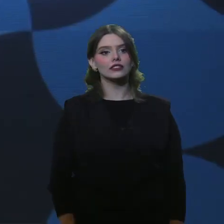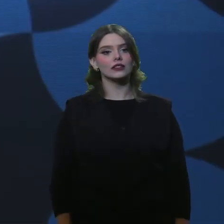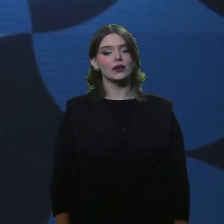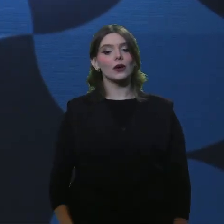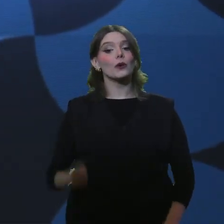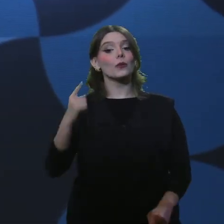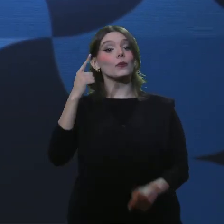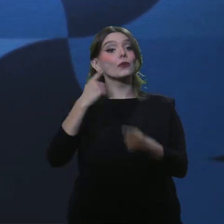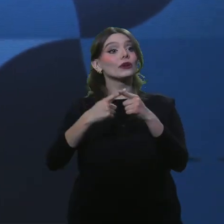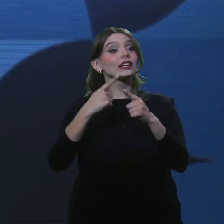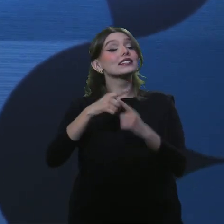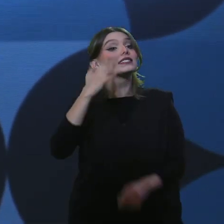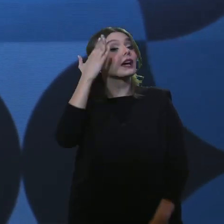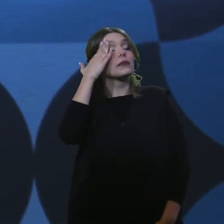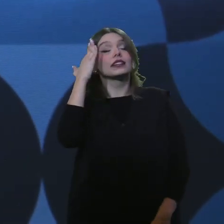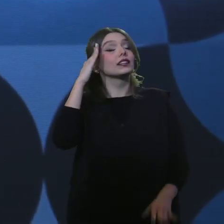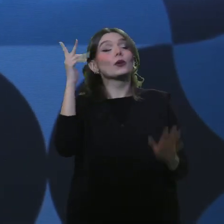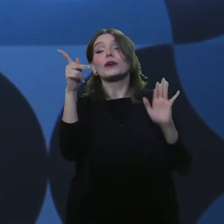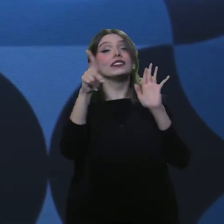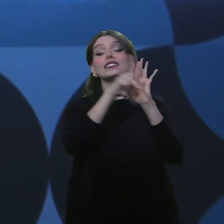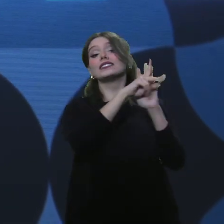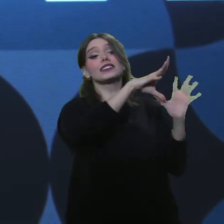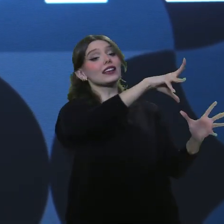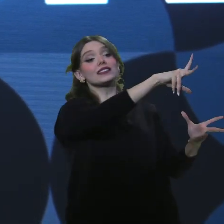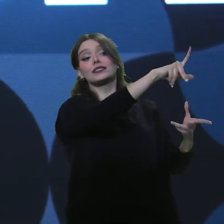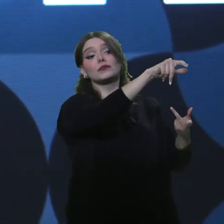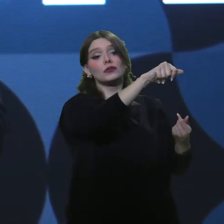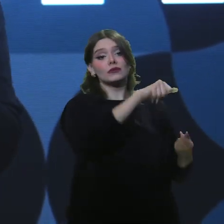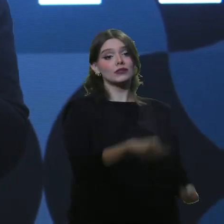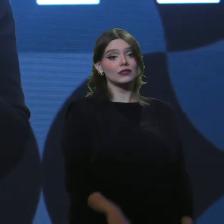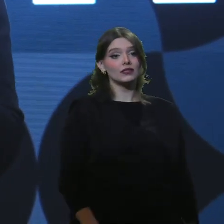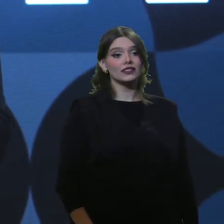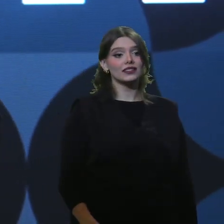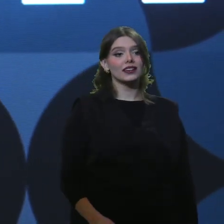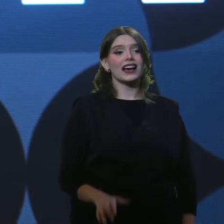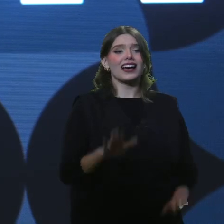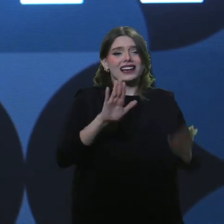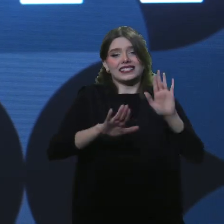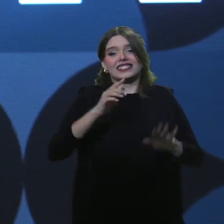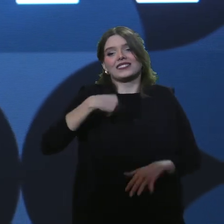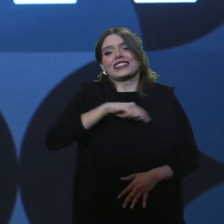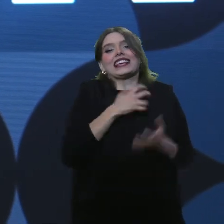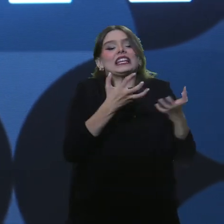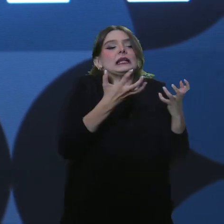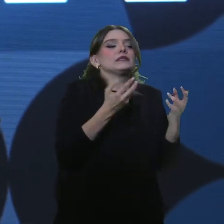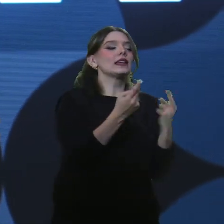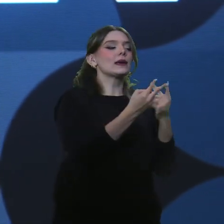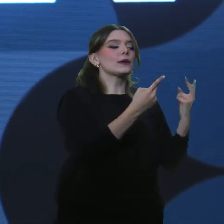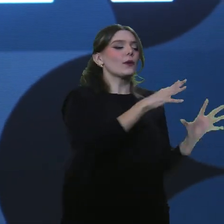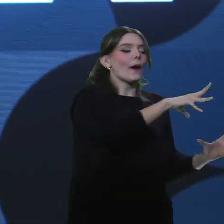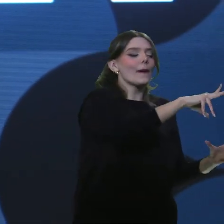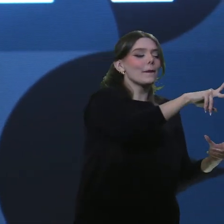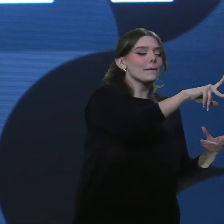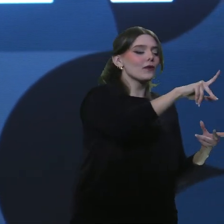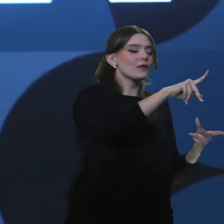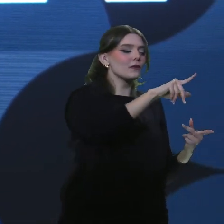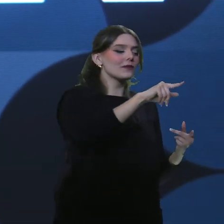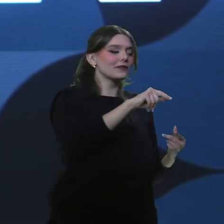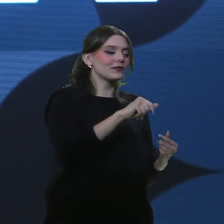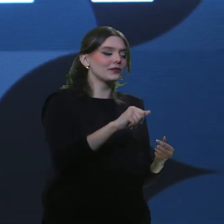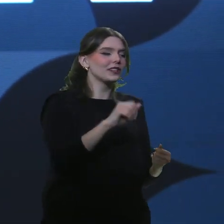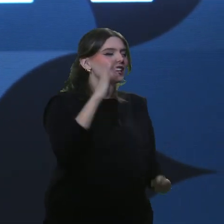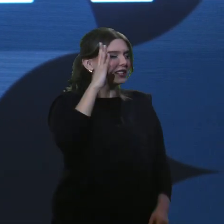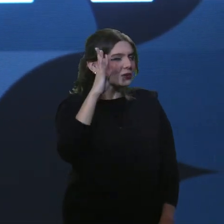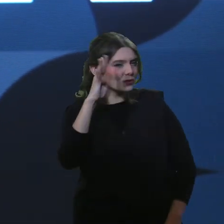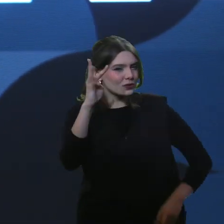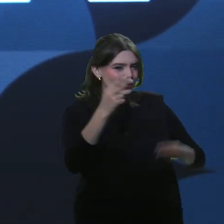porque ele sabia que ele não era desse mundo. Mas às vezes a gente tenta tanto se adequar a esse mundo, sonha os mesmos sonhos desse mundo, faz as mesmas